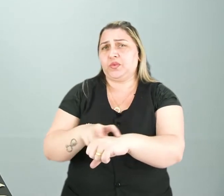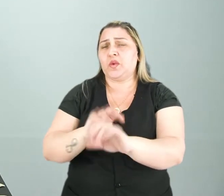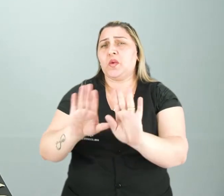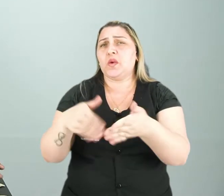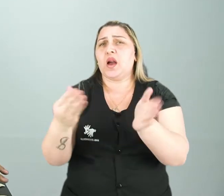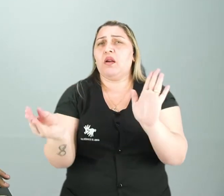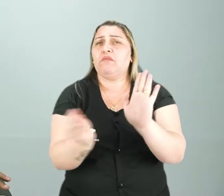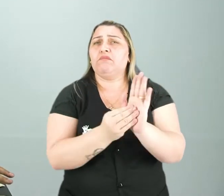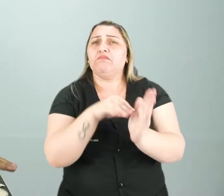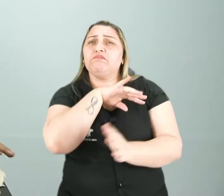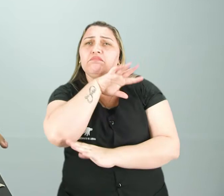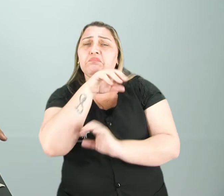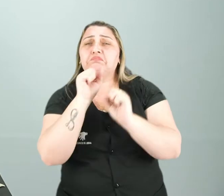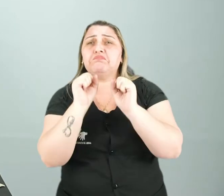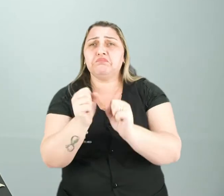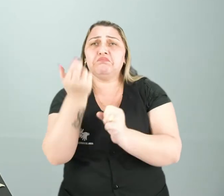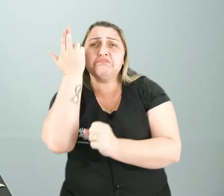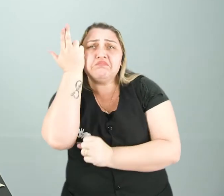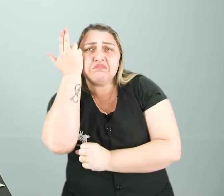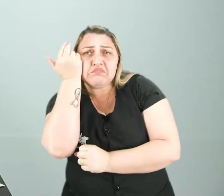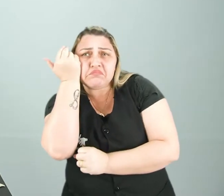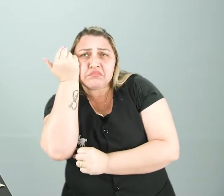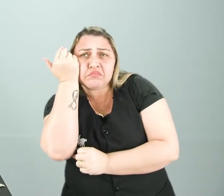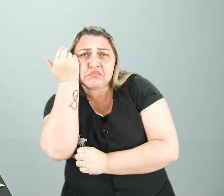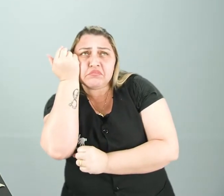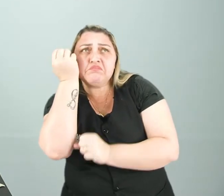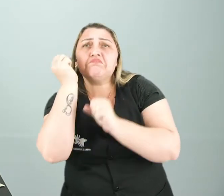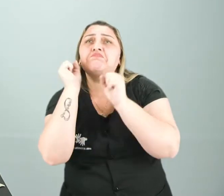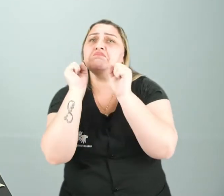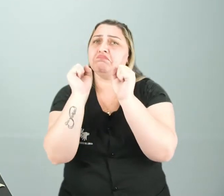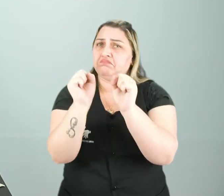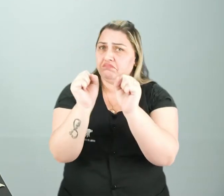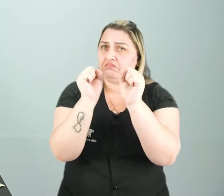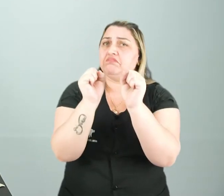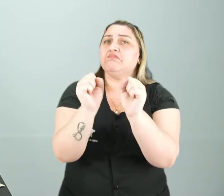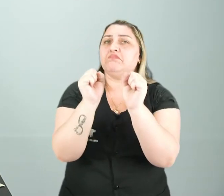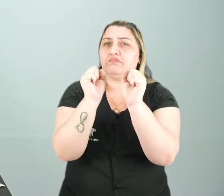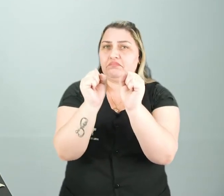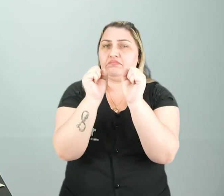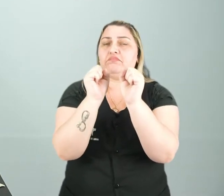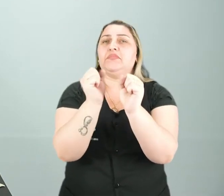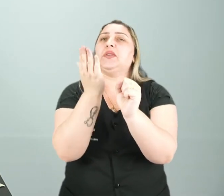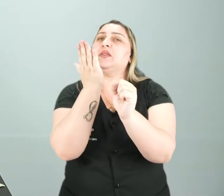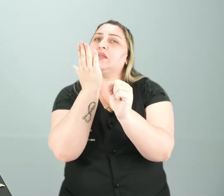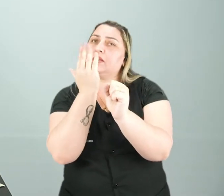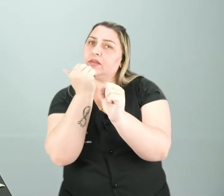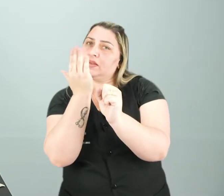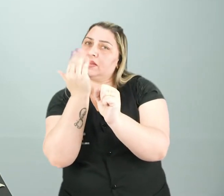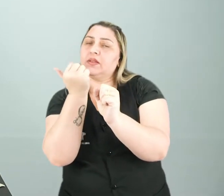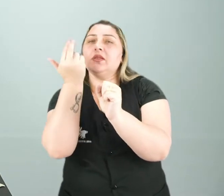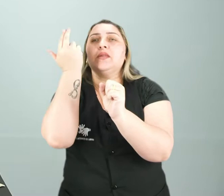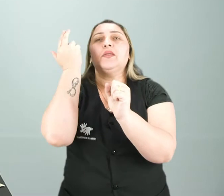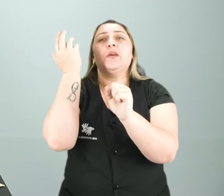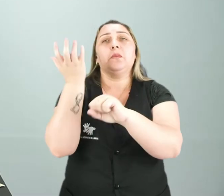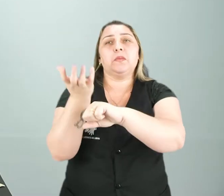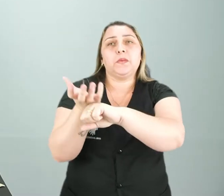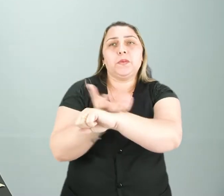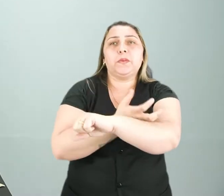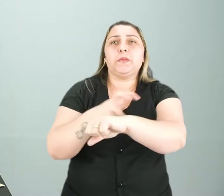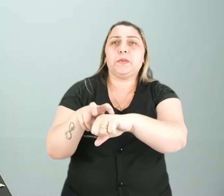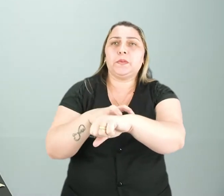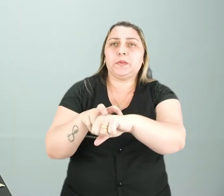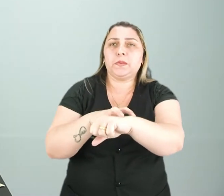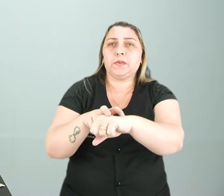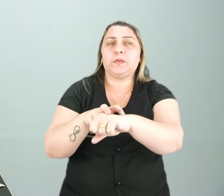colocar aqui? Posso colocar um coelho? Posso, não é mesmo? Que ele se alimenta de vegetal,